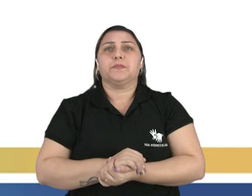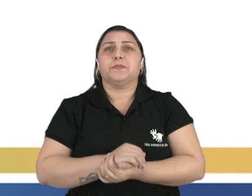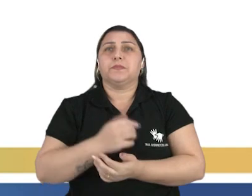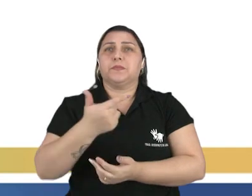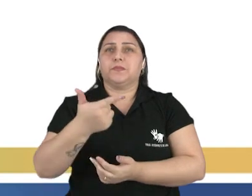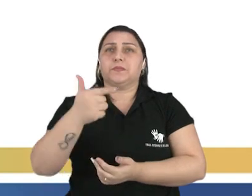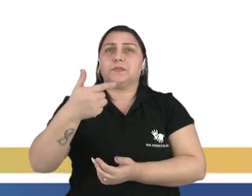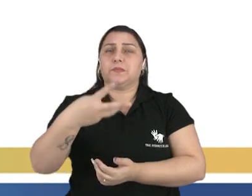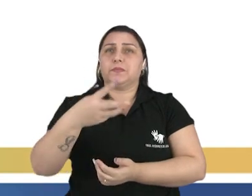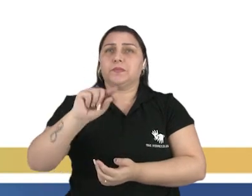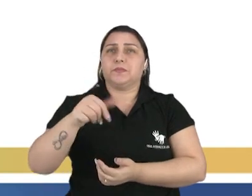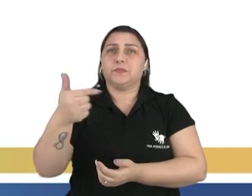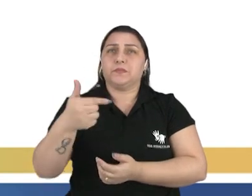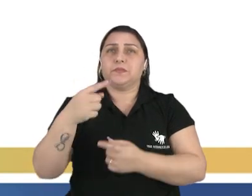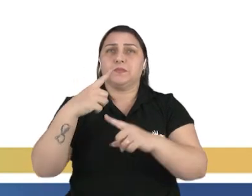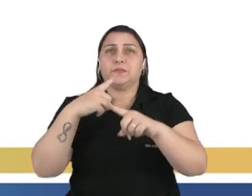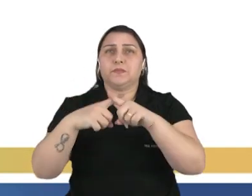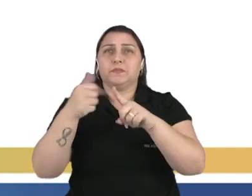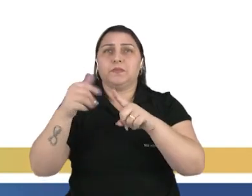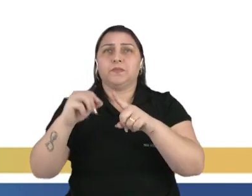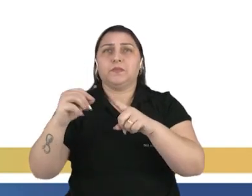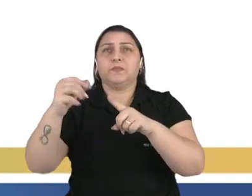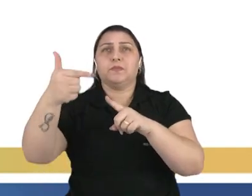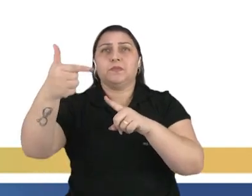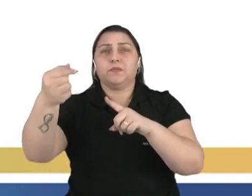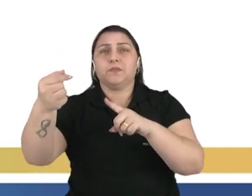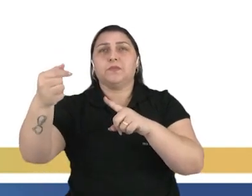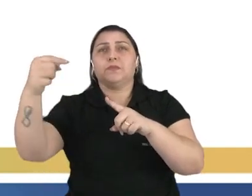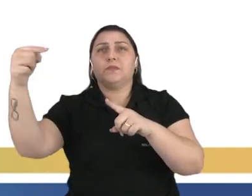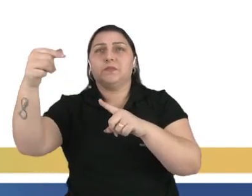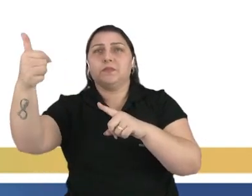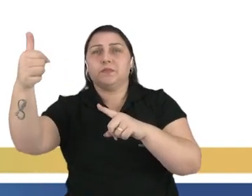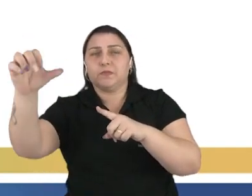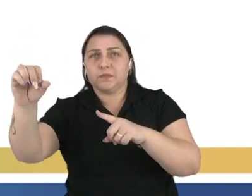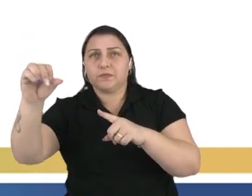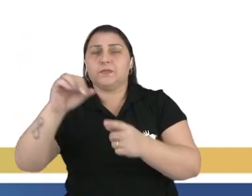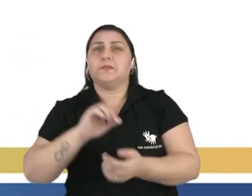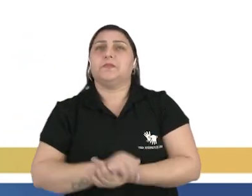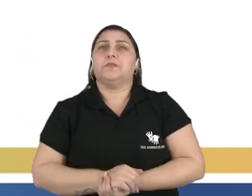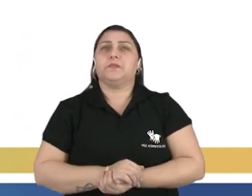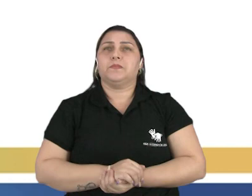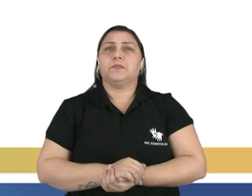vamos lá. Então nós temos que 2 vezes 1,6 é